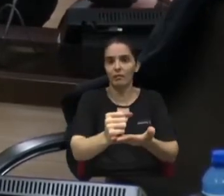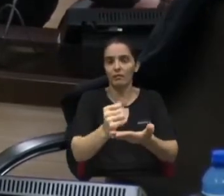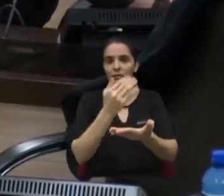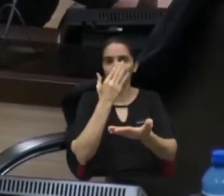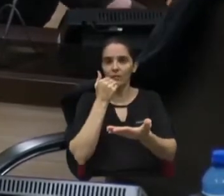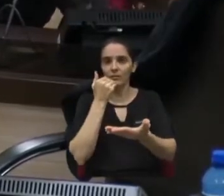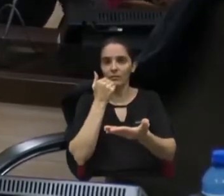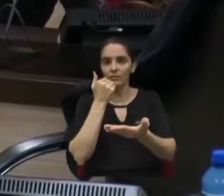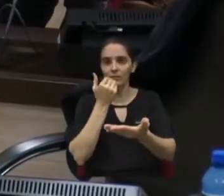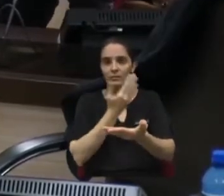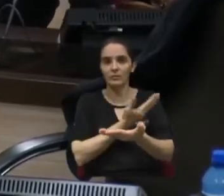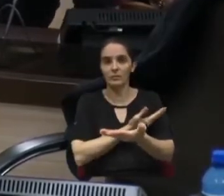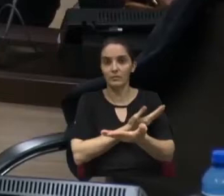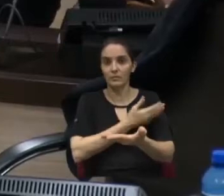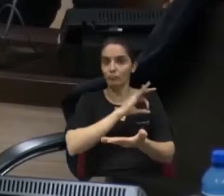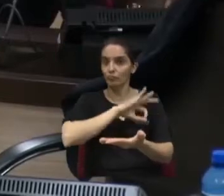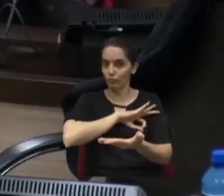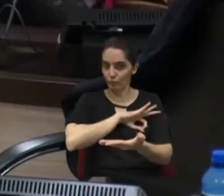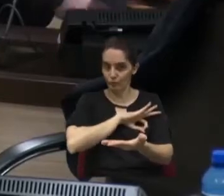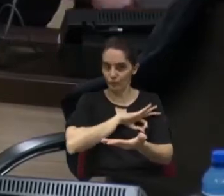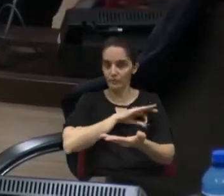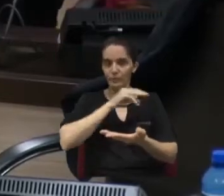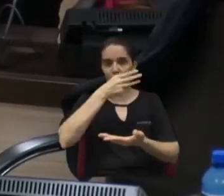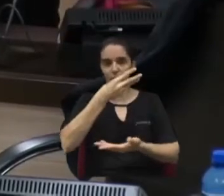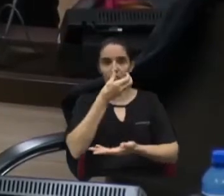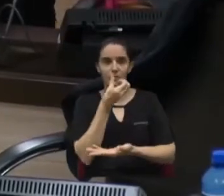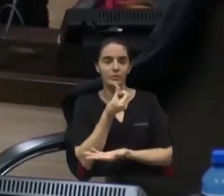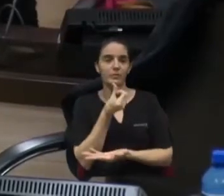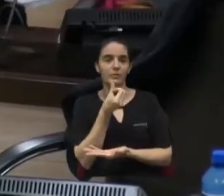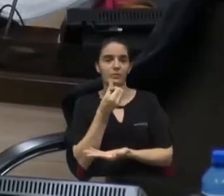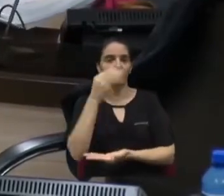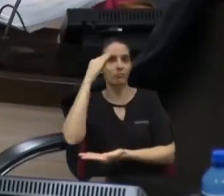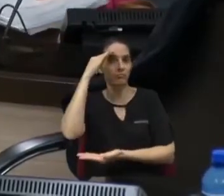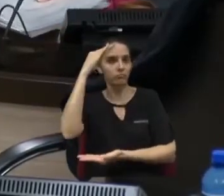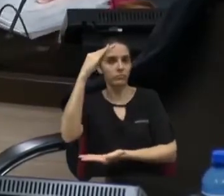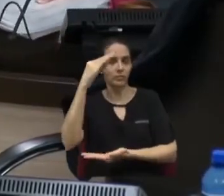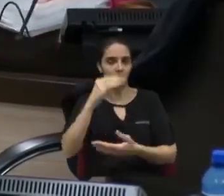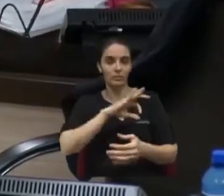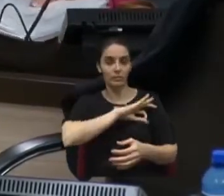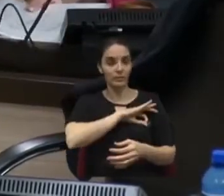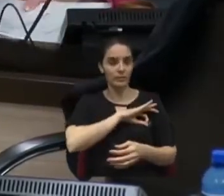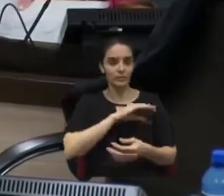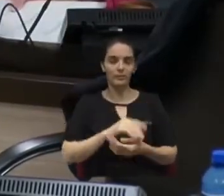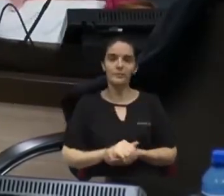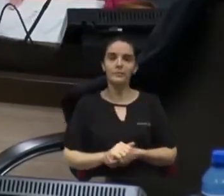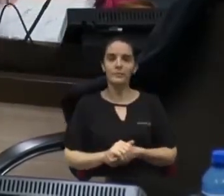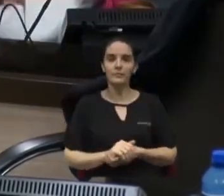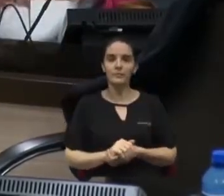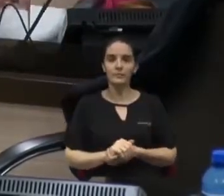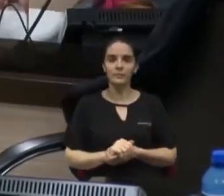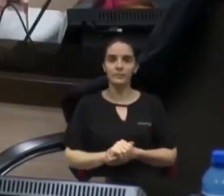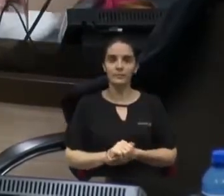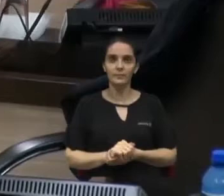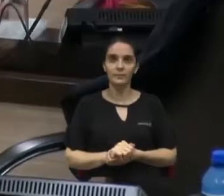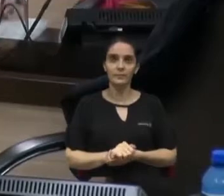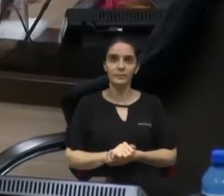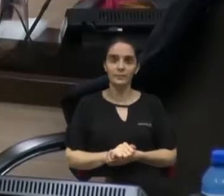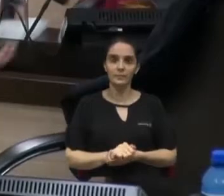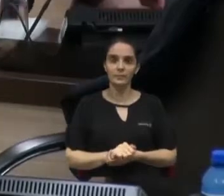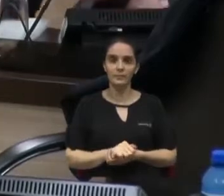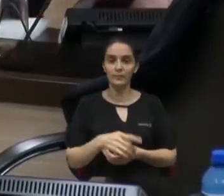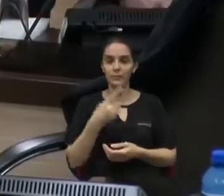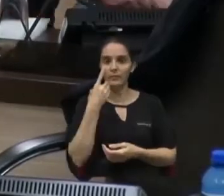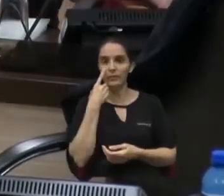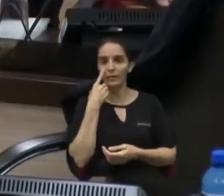os colegas dele no 36º Batalhão. Ele viu 2 pessoas em atitude suspeita,